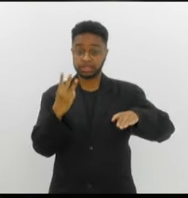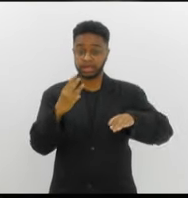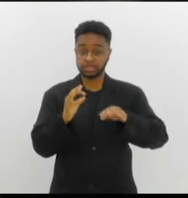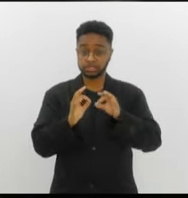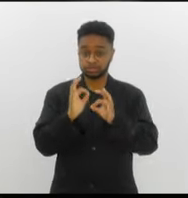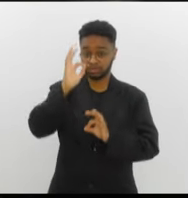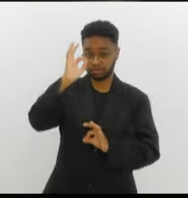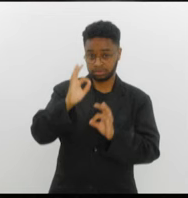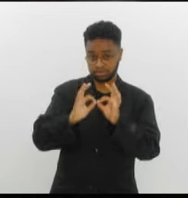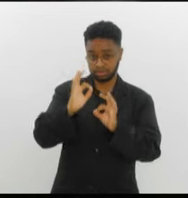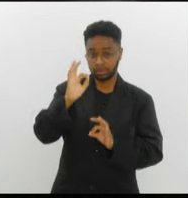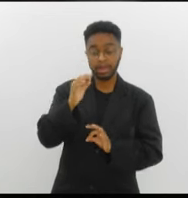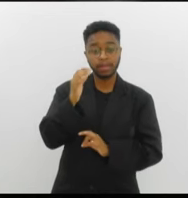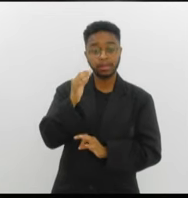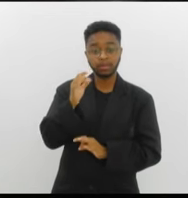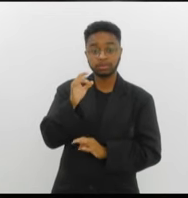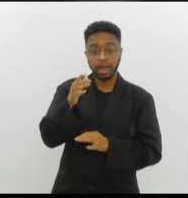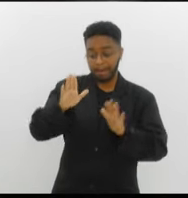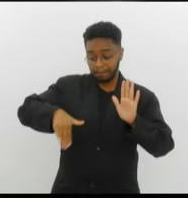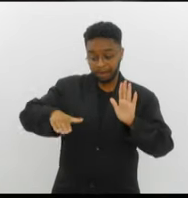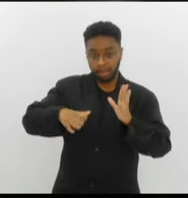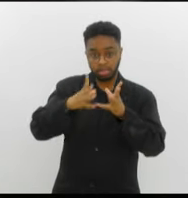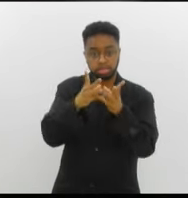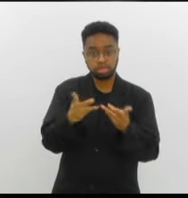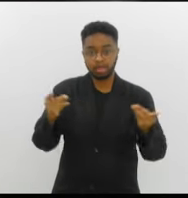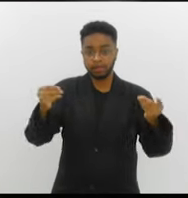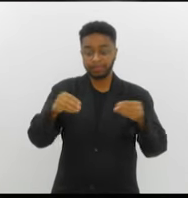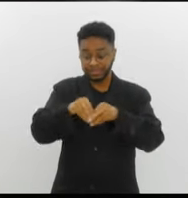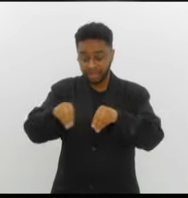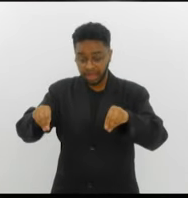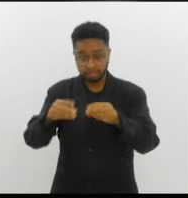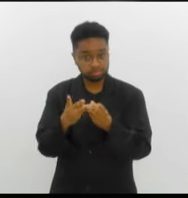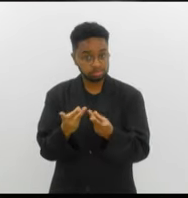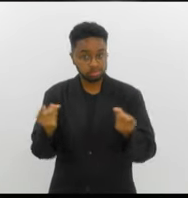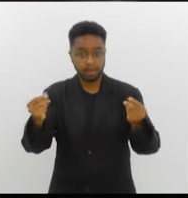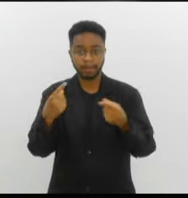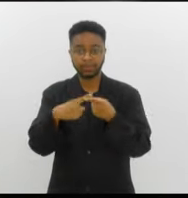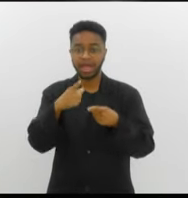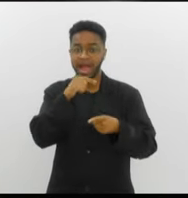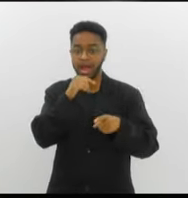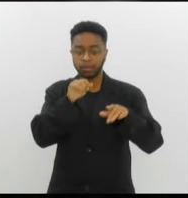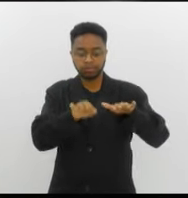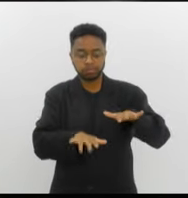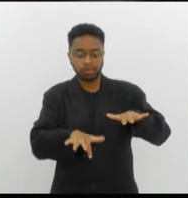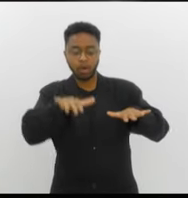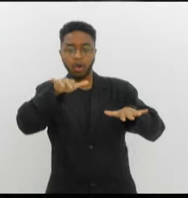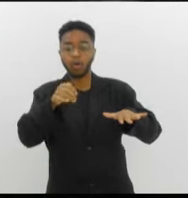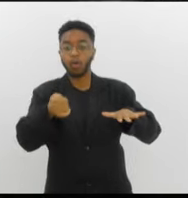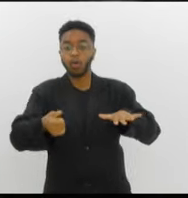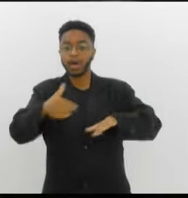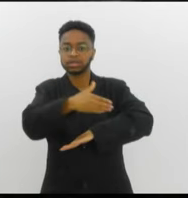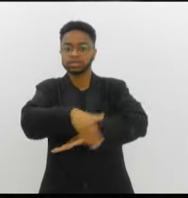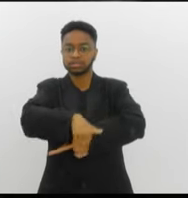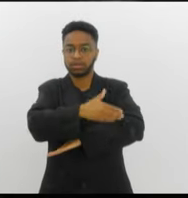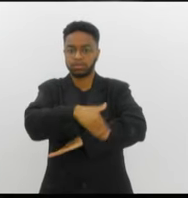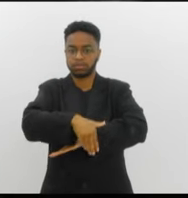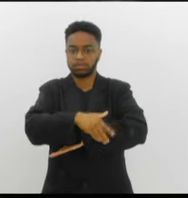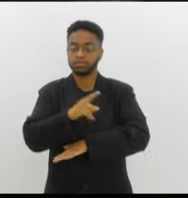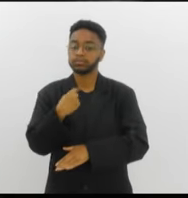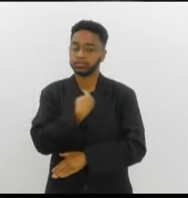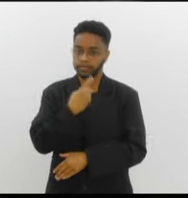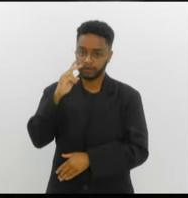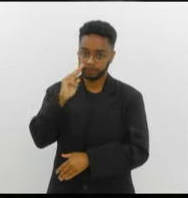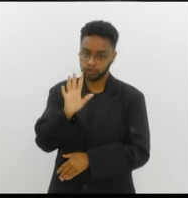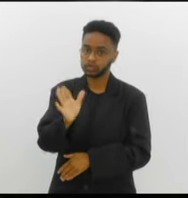principalmente ali no Leblon, a praia some, a água começa a bater quase no asfalto. A gente já viu